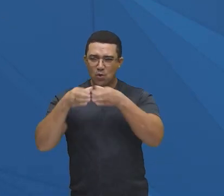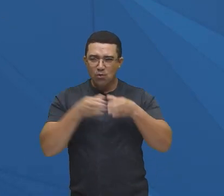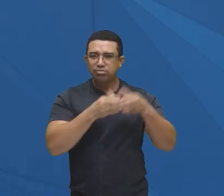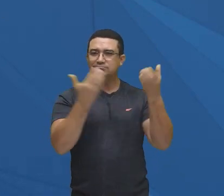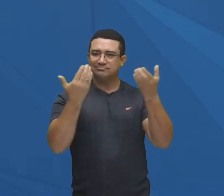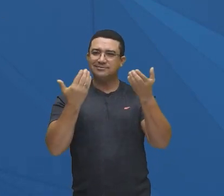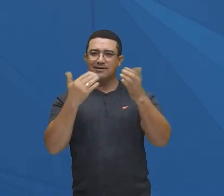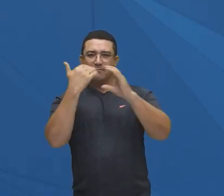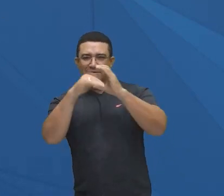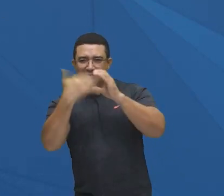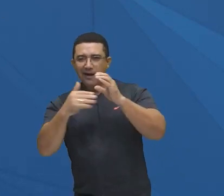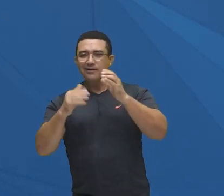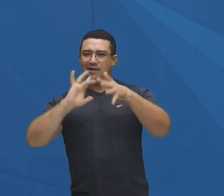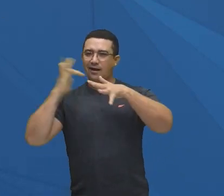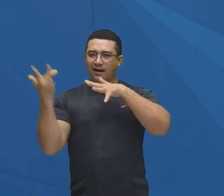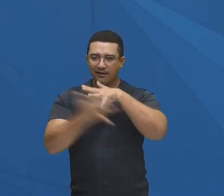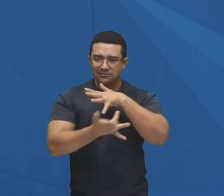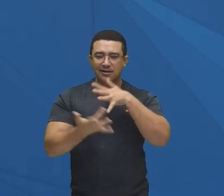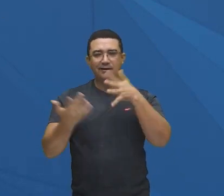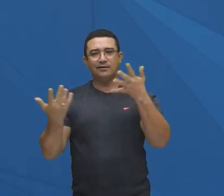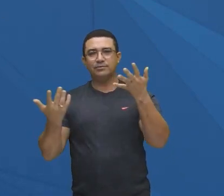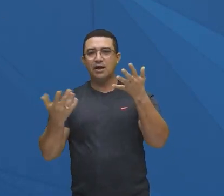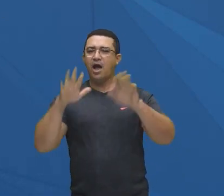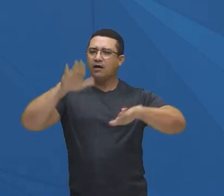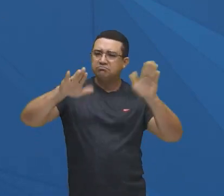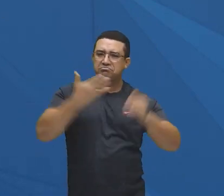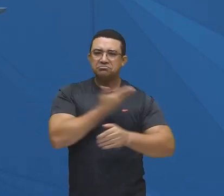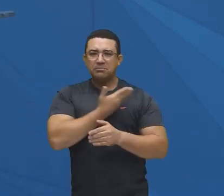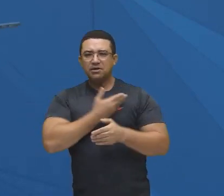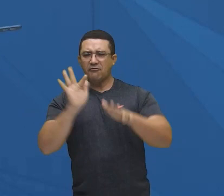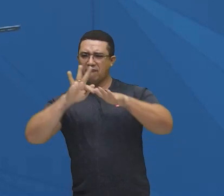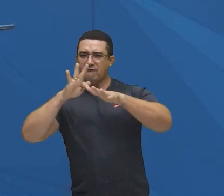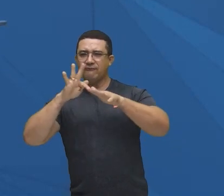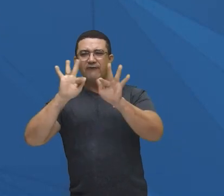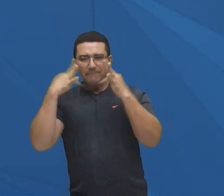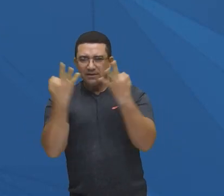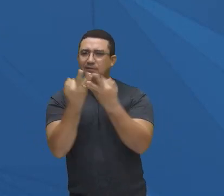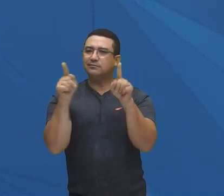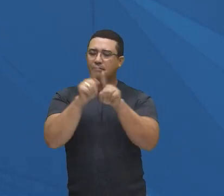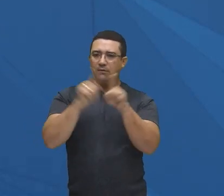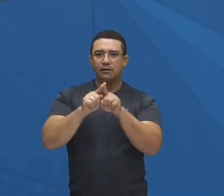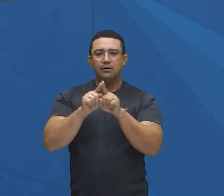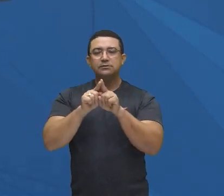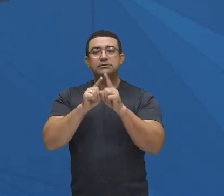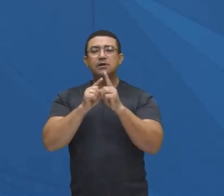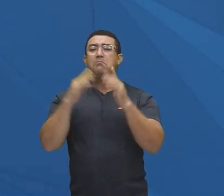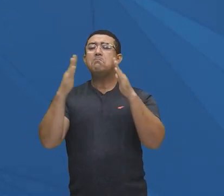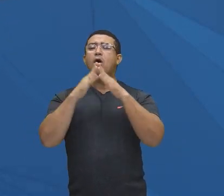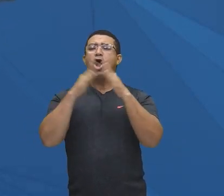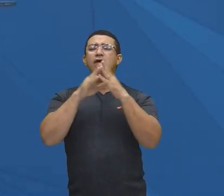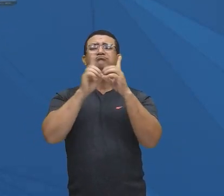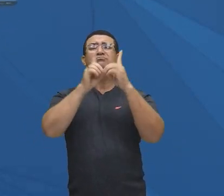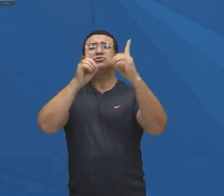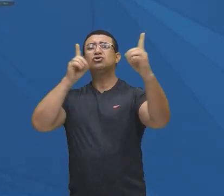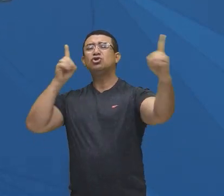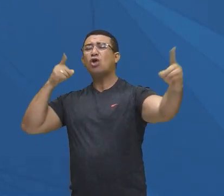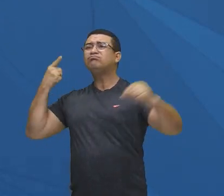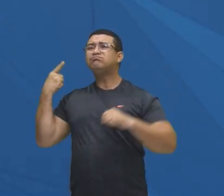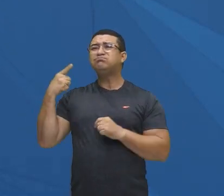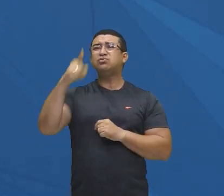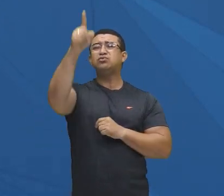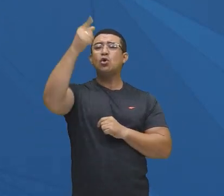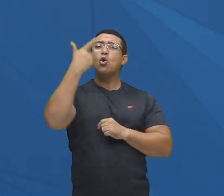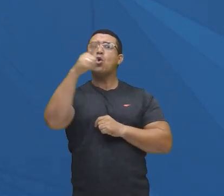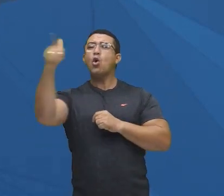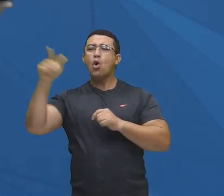redes sociais. Às vezes os nossos coleguinhas, parentes moram longe, mas a gente não deixa de se falar, não é verdade? A gente